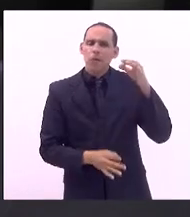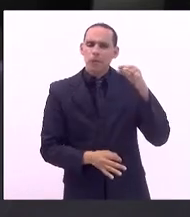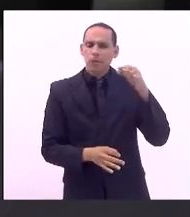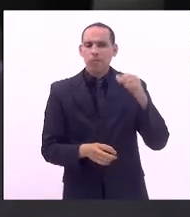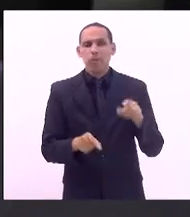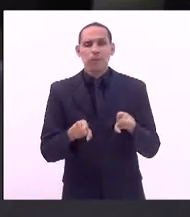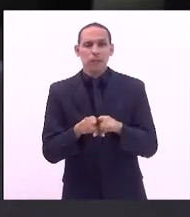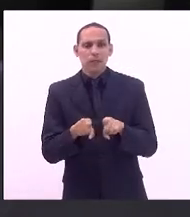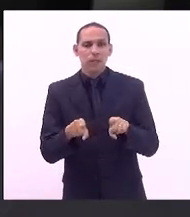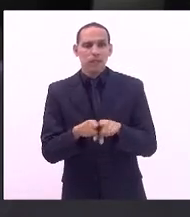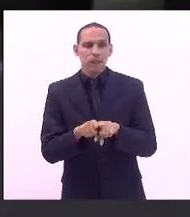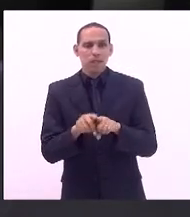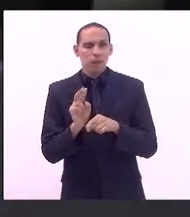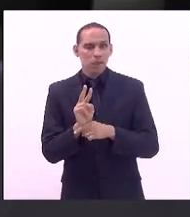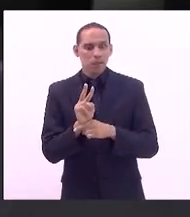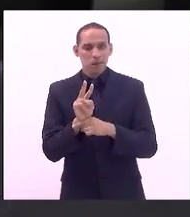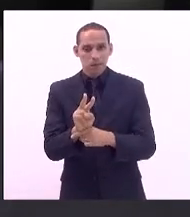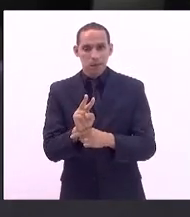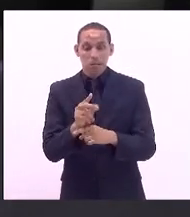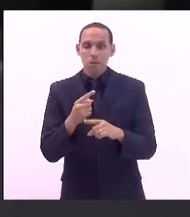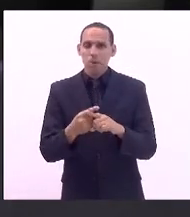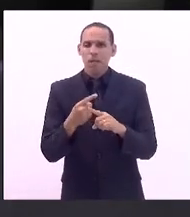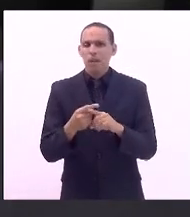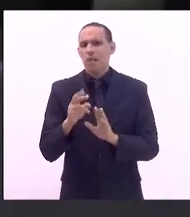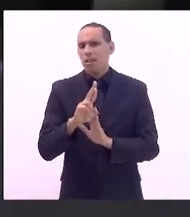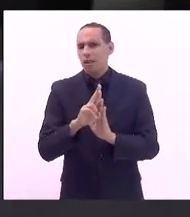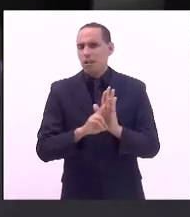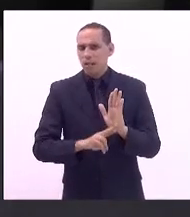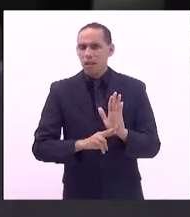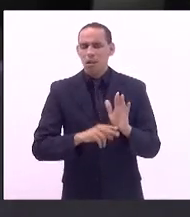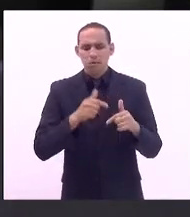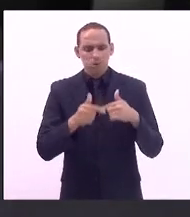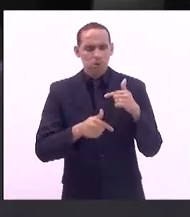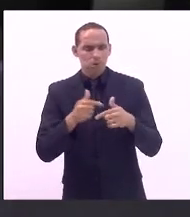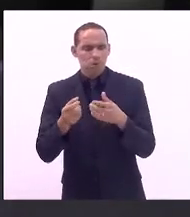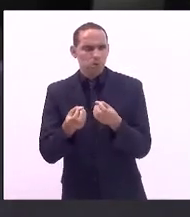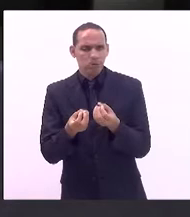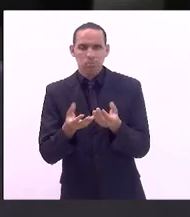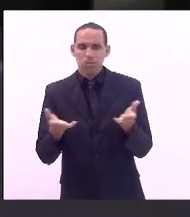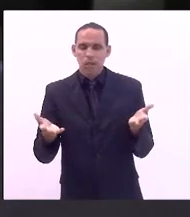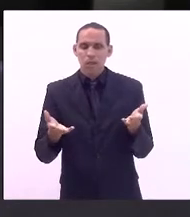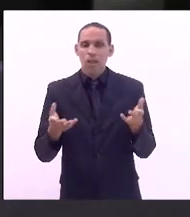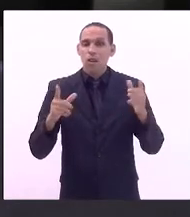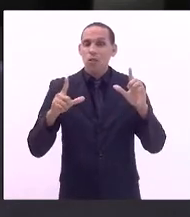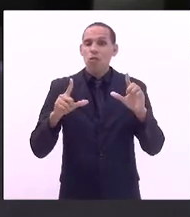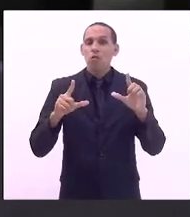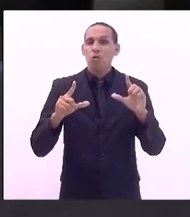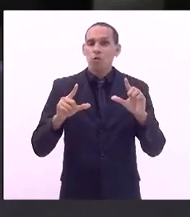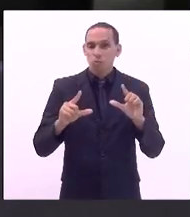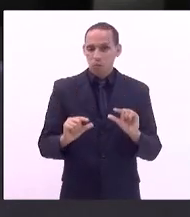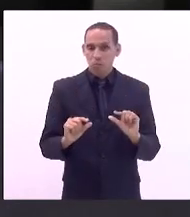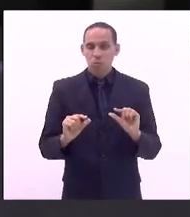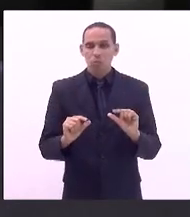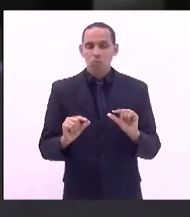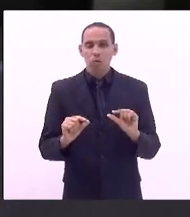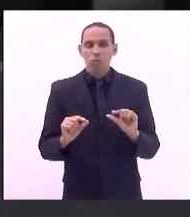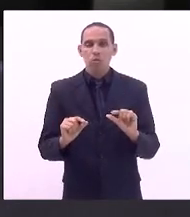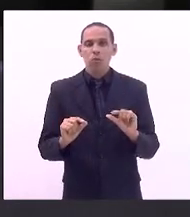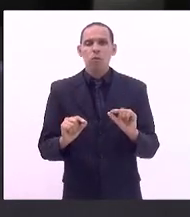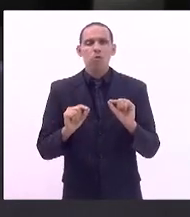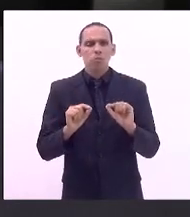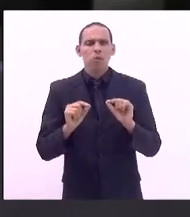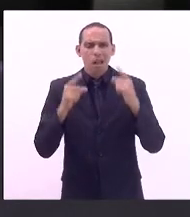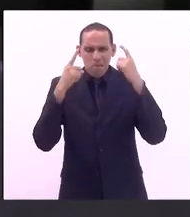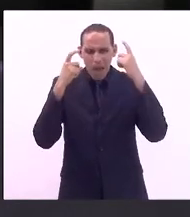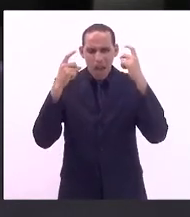como em termos de proteção porque os resultados dessa prestação de serviço diminui significativamente os focos de